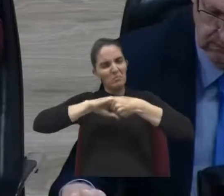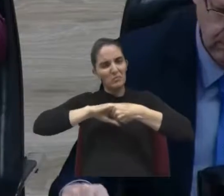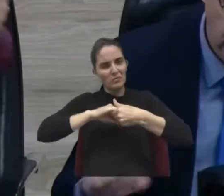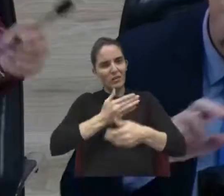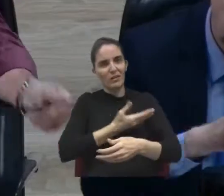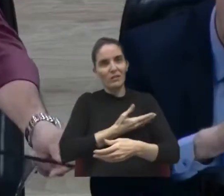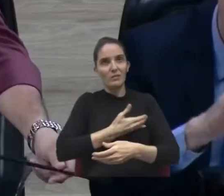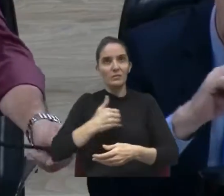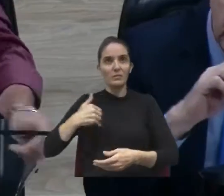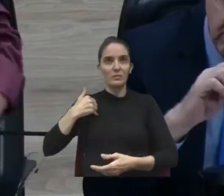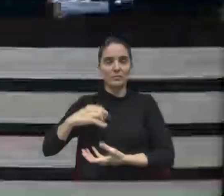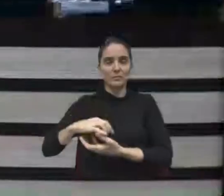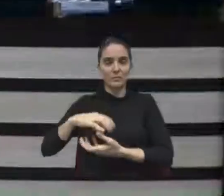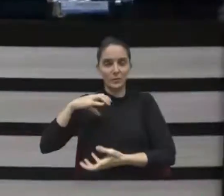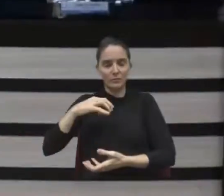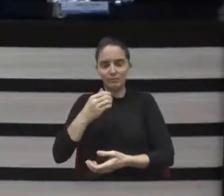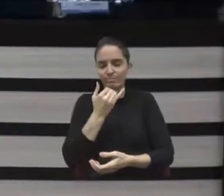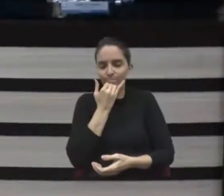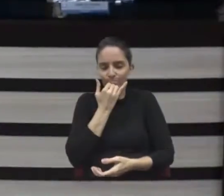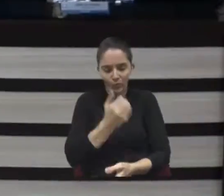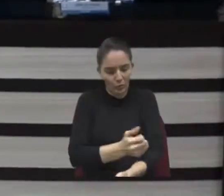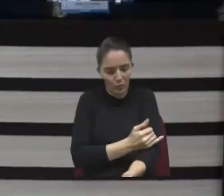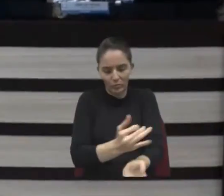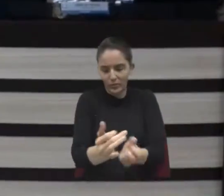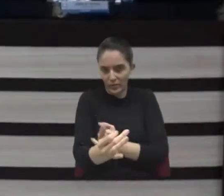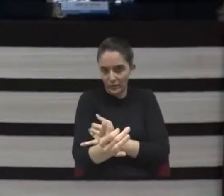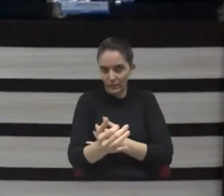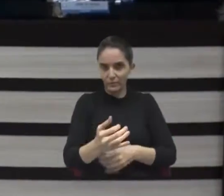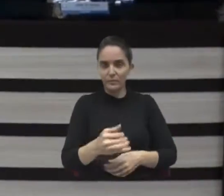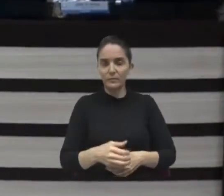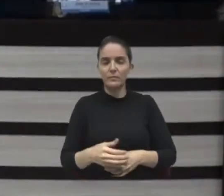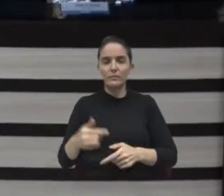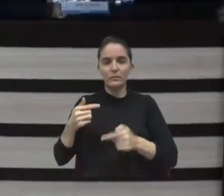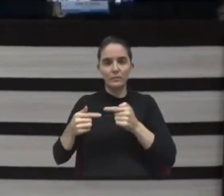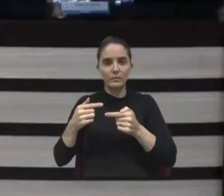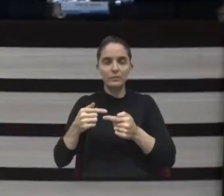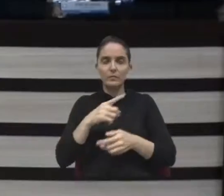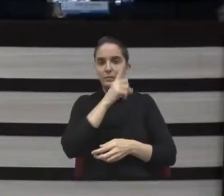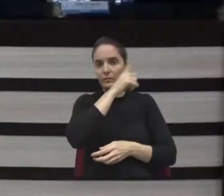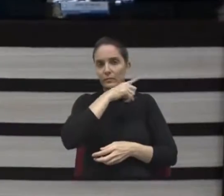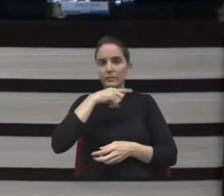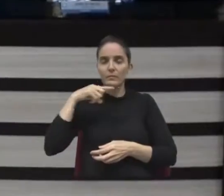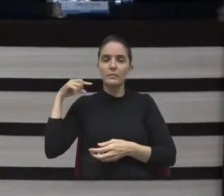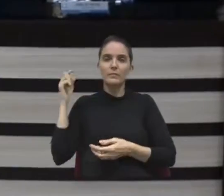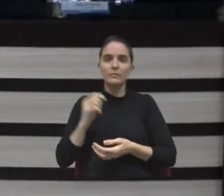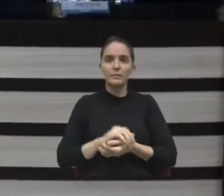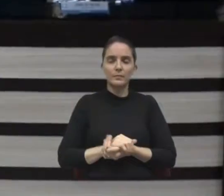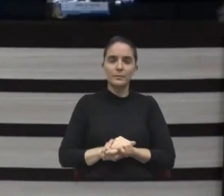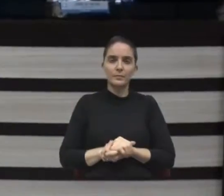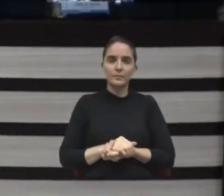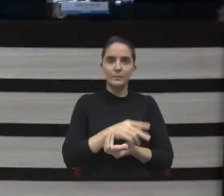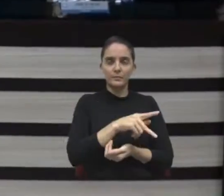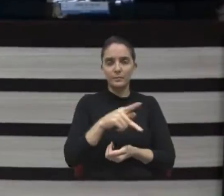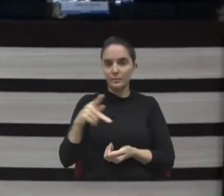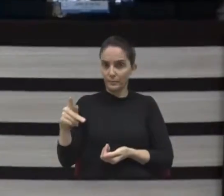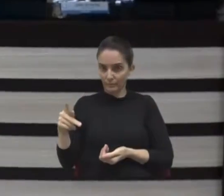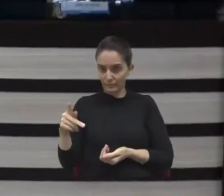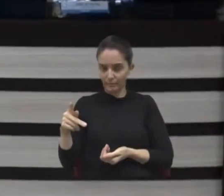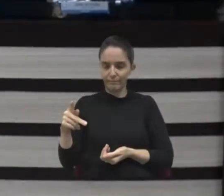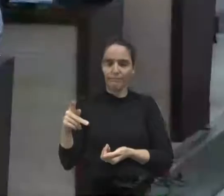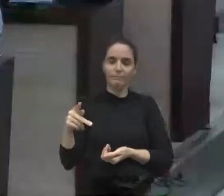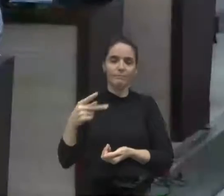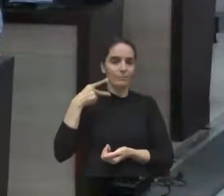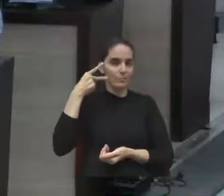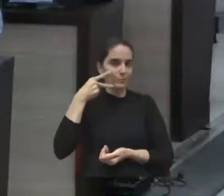obrigado. Para discutir o projeto, a vereadora doutora Mayra Costa. Senhor presidente, nobres colegas, a todos que